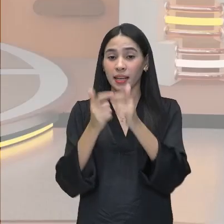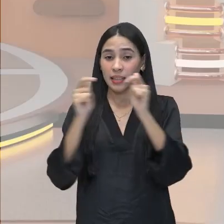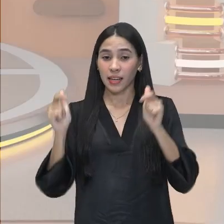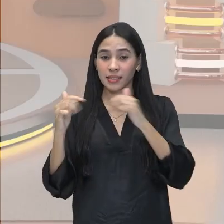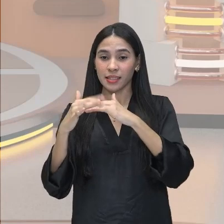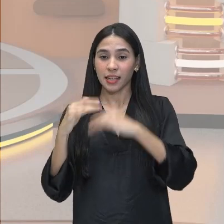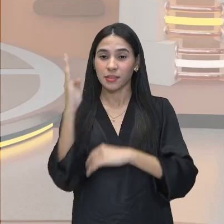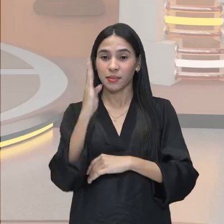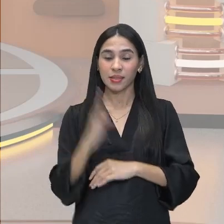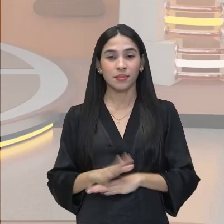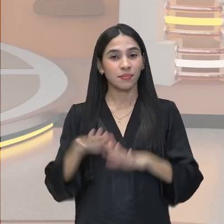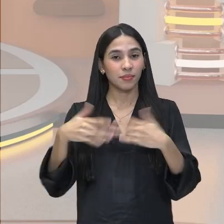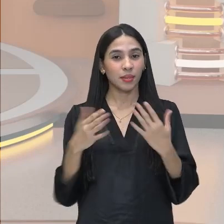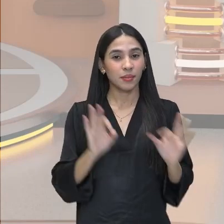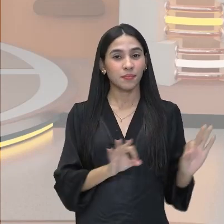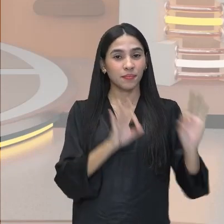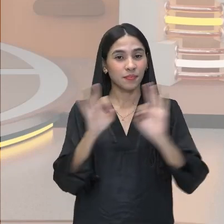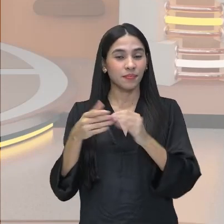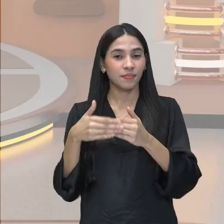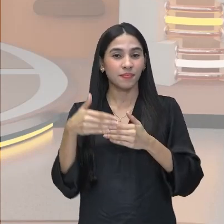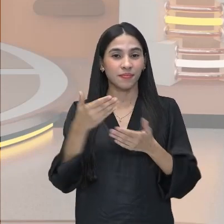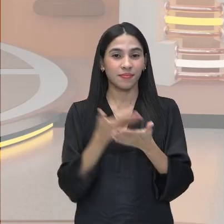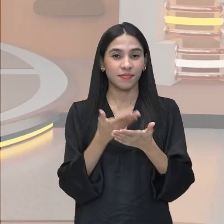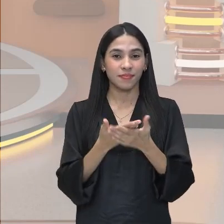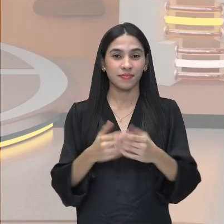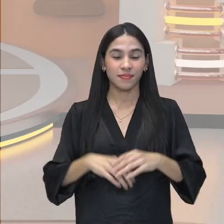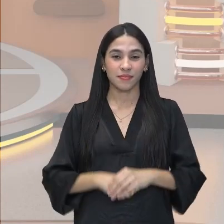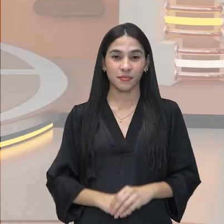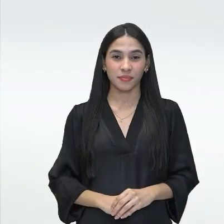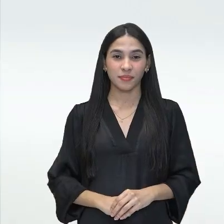Brasil. Então fiquem ligados na nossa aula.